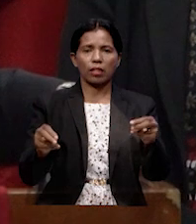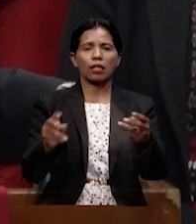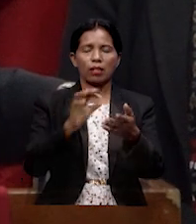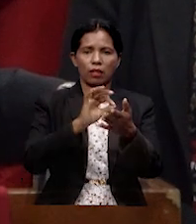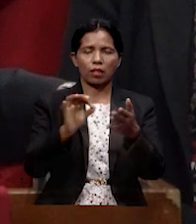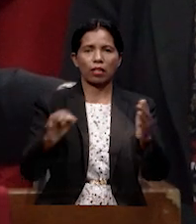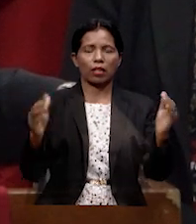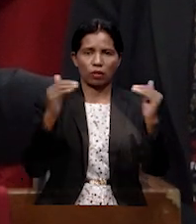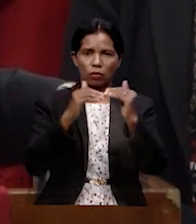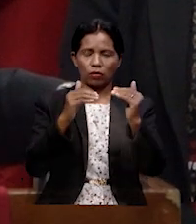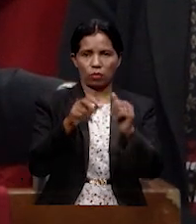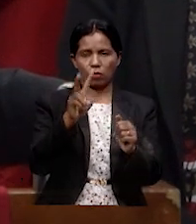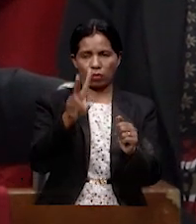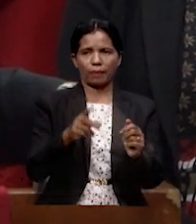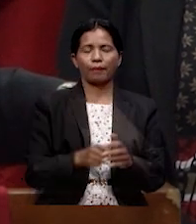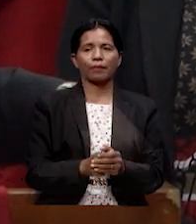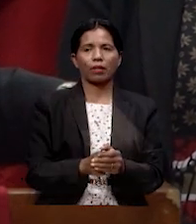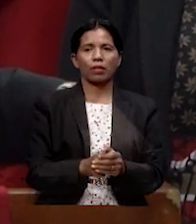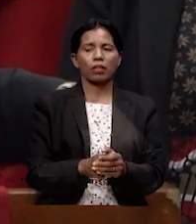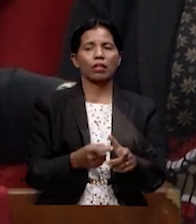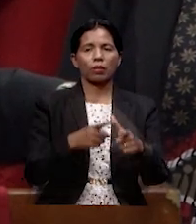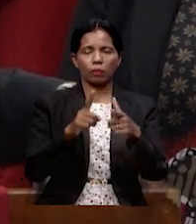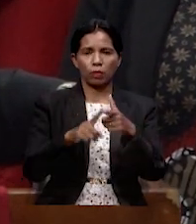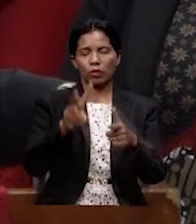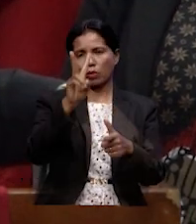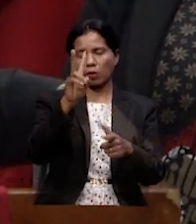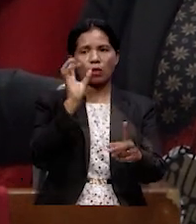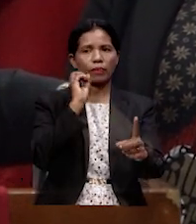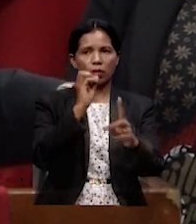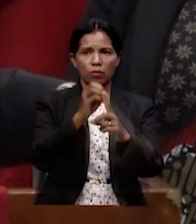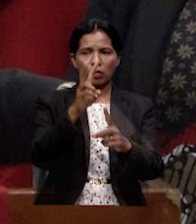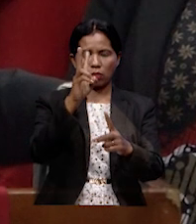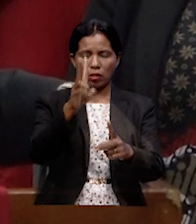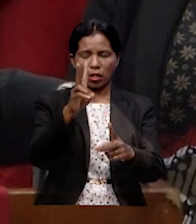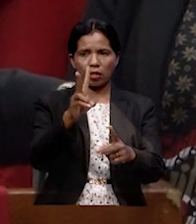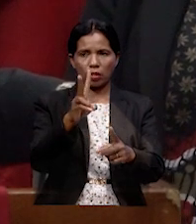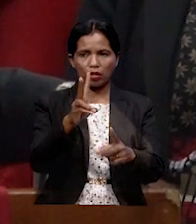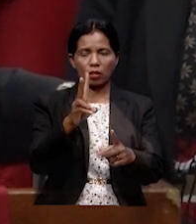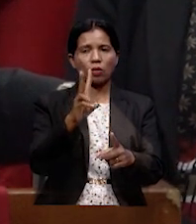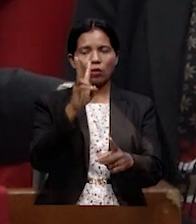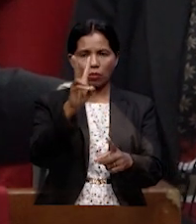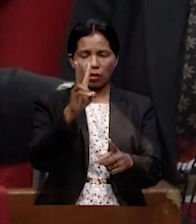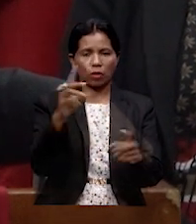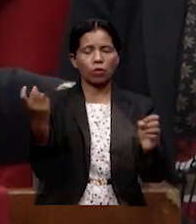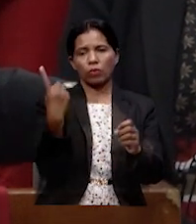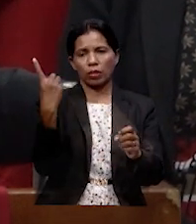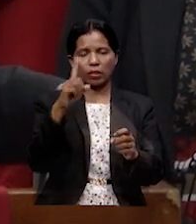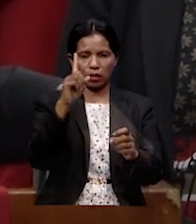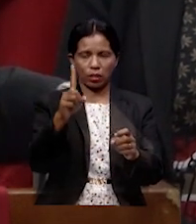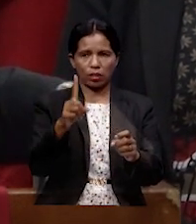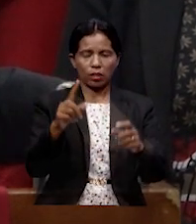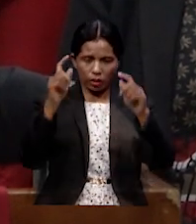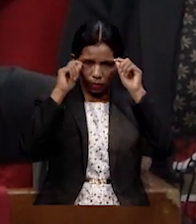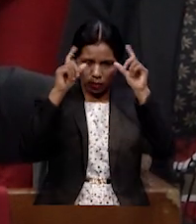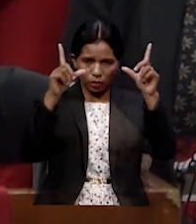primero. Segundo, opsau ni rua, Laos ida dek, yang terar mai Timor mesa klai. Opsau ni rua, oba Australia, o mai